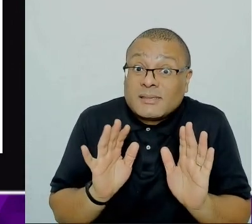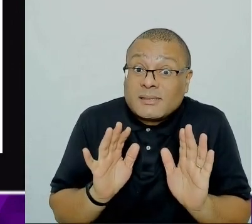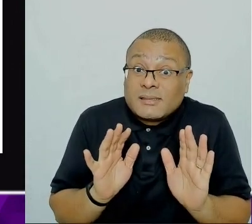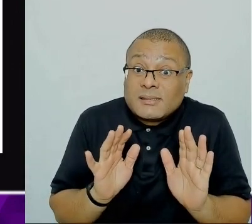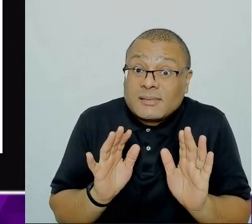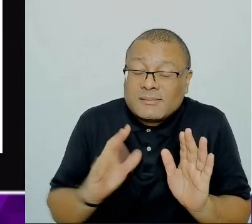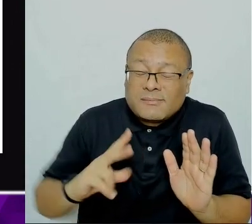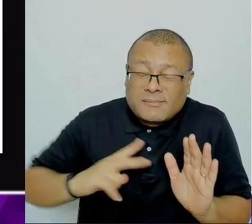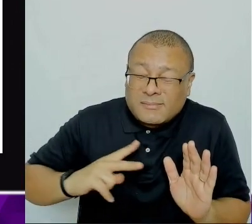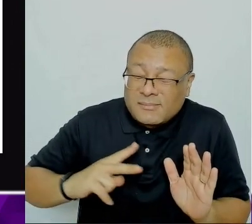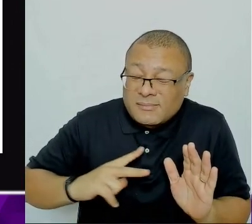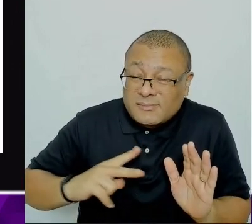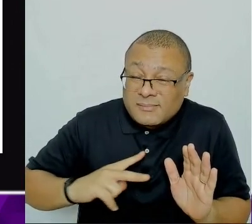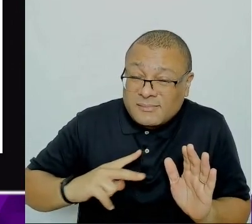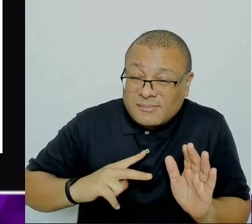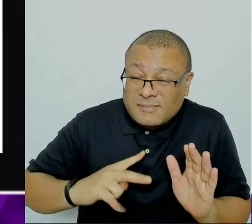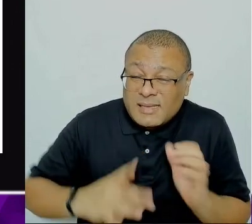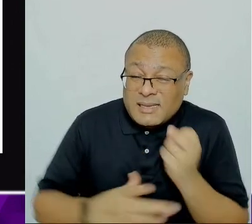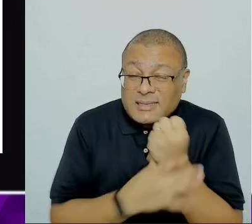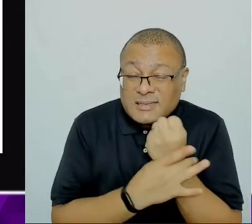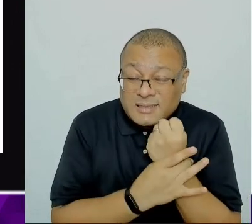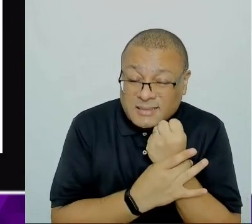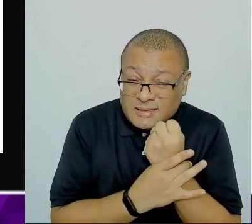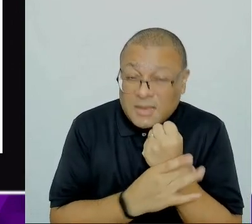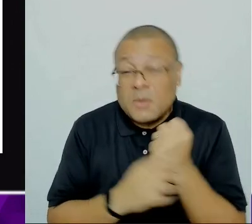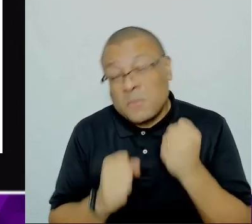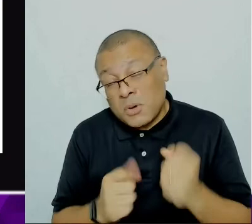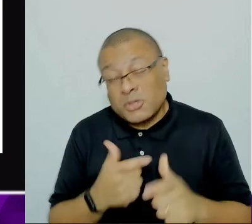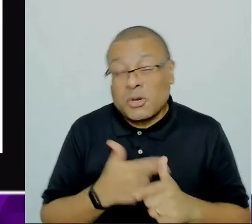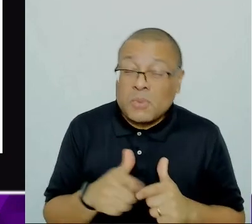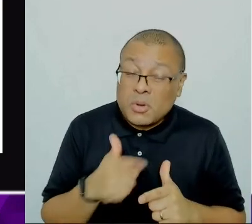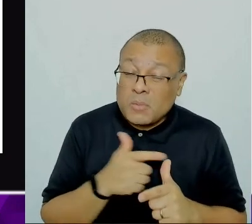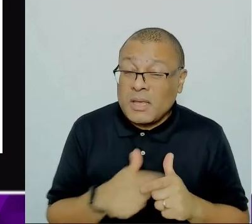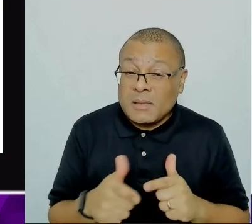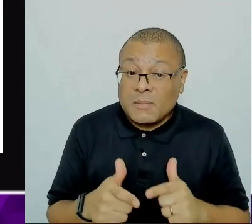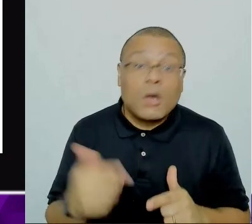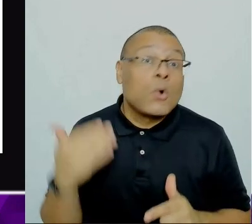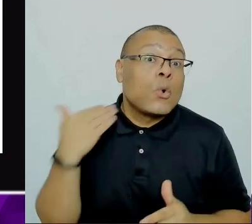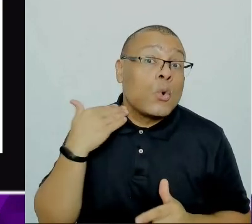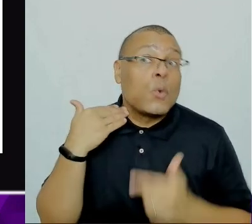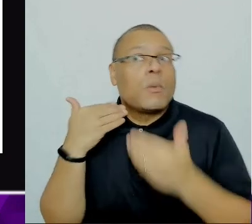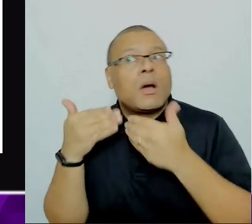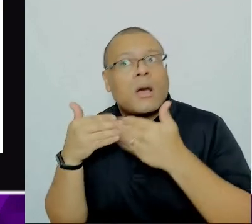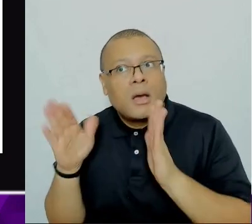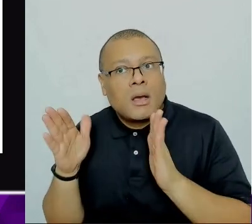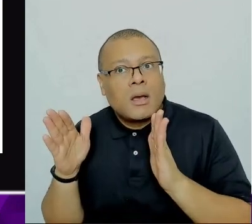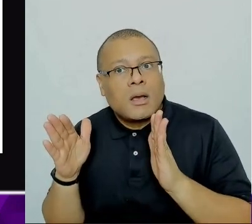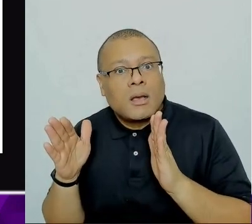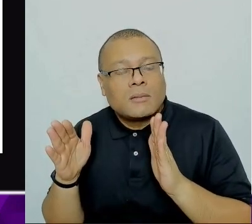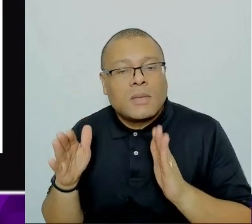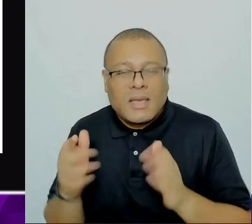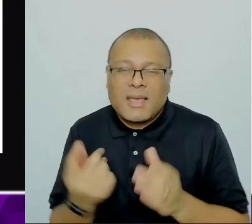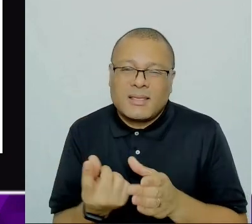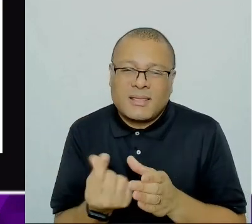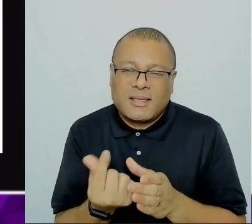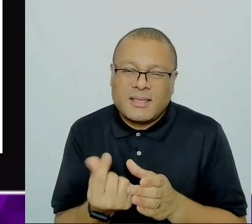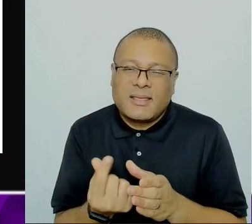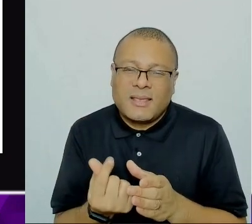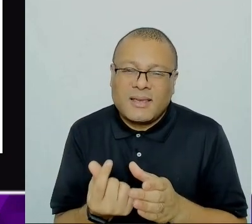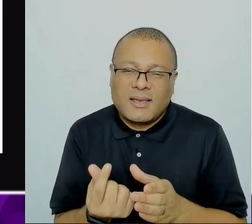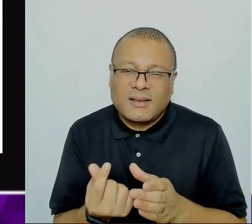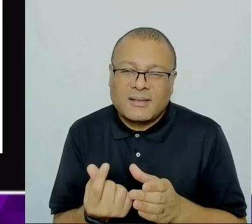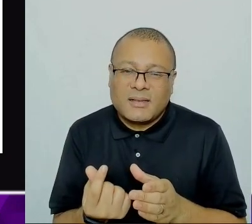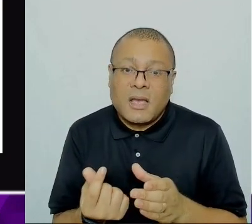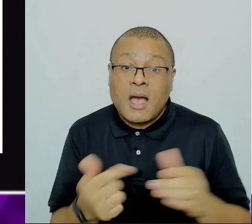sigiloso e pode dar algum problema do que o Open Bank, né? Porque a gente está falando dados de pessoas, de saúde